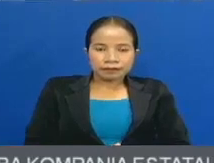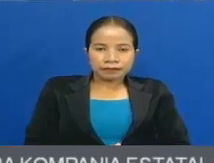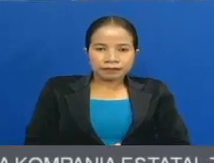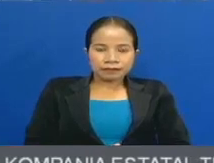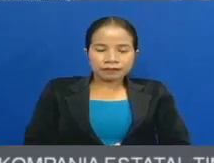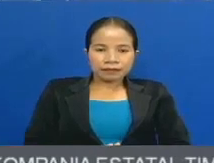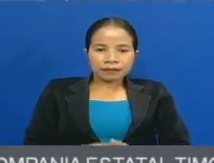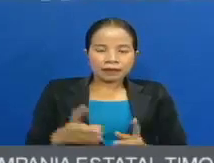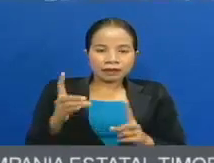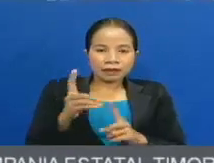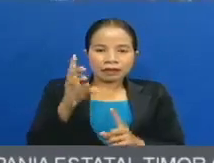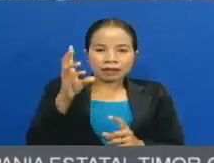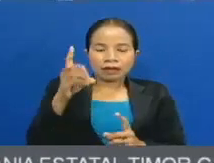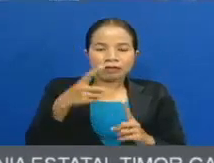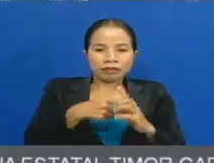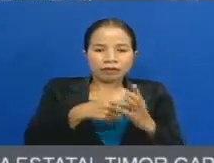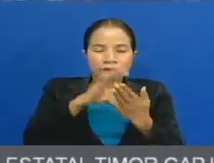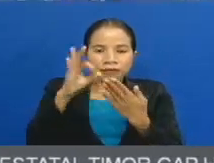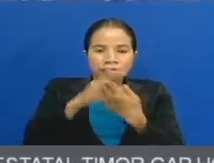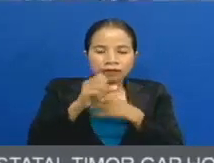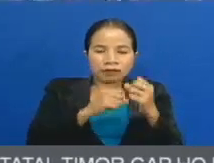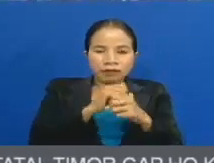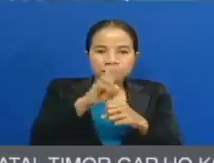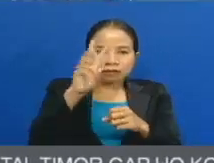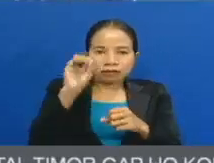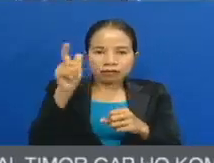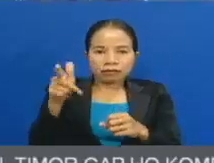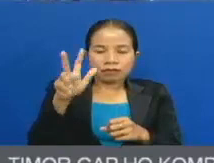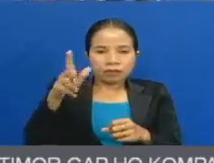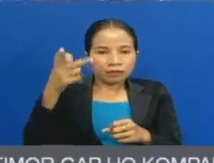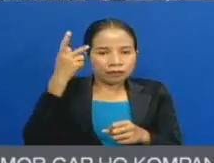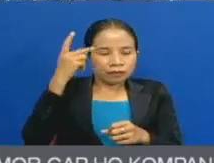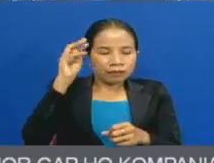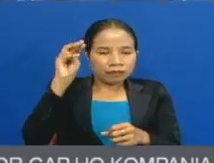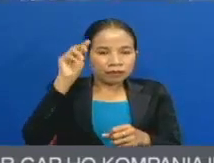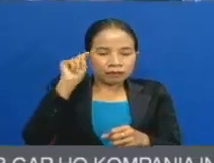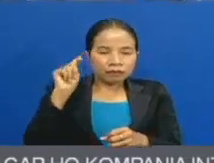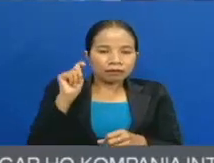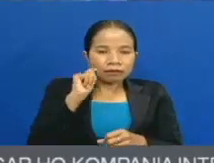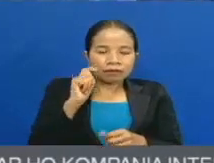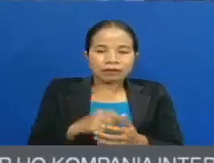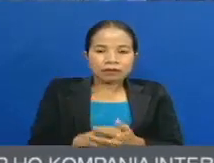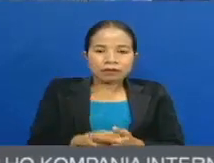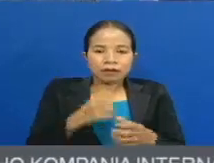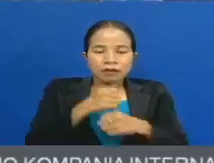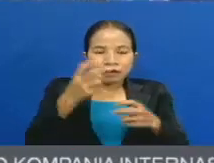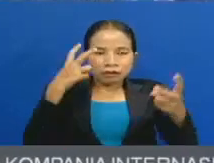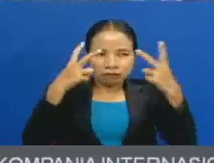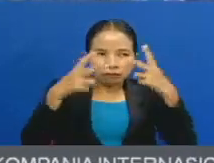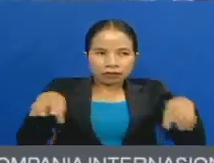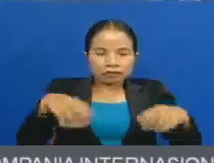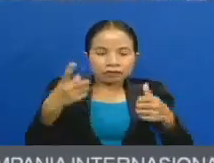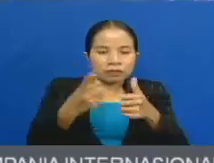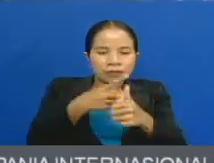Ia lorong nem fulan fevereiro tinandri hundruarua nulu resintolu. Primeiro ministro Taur Matandruak ala visita serviço